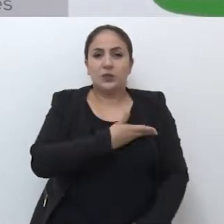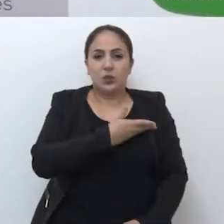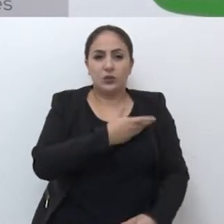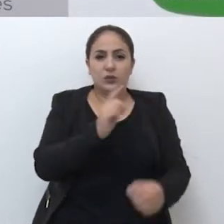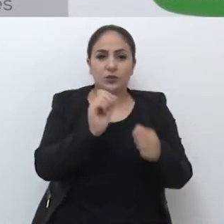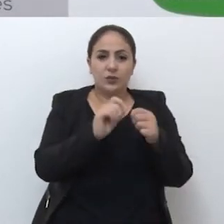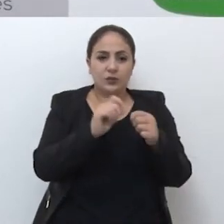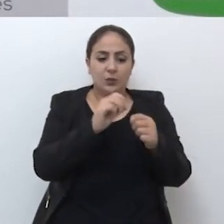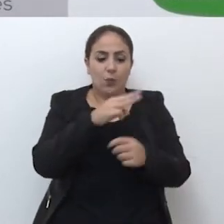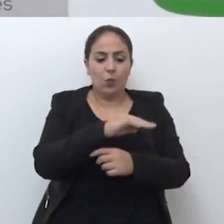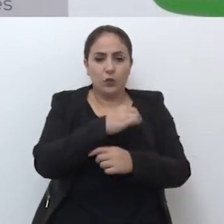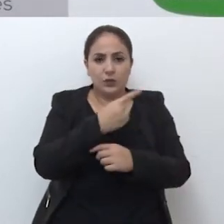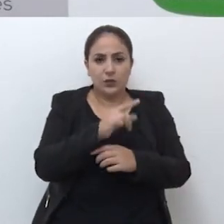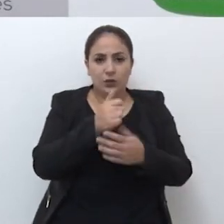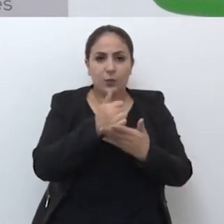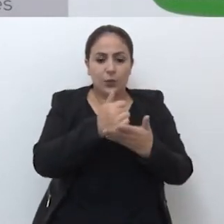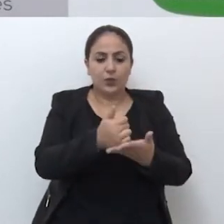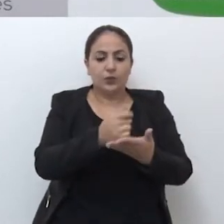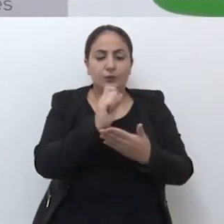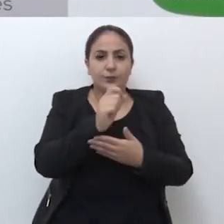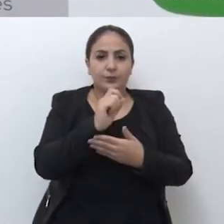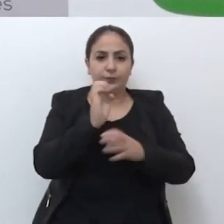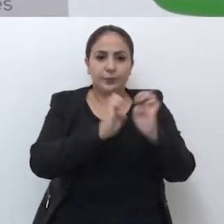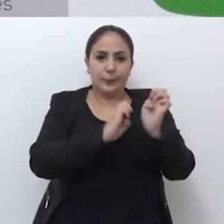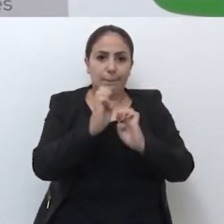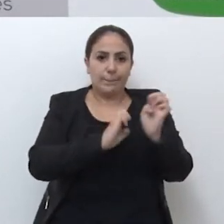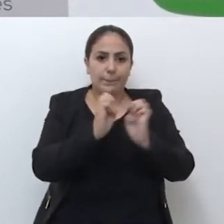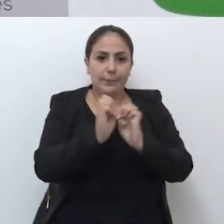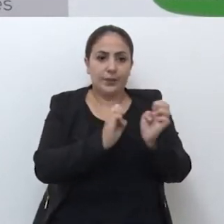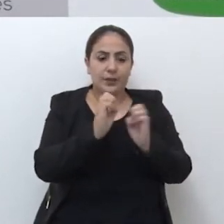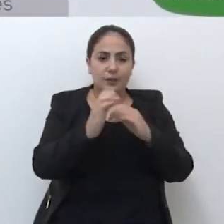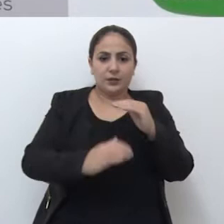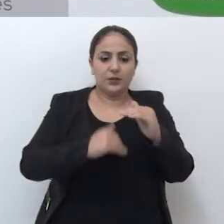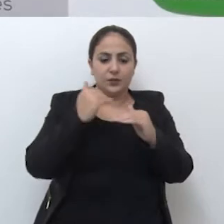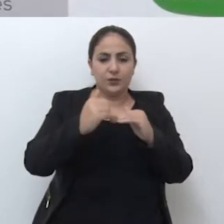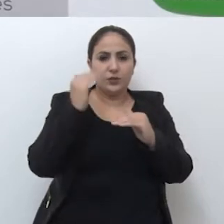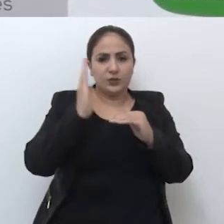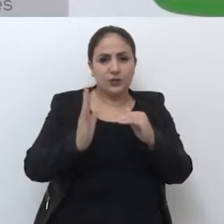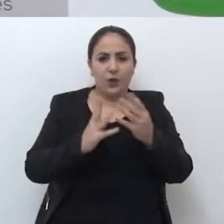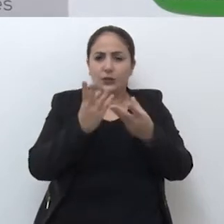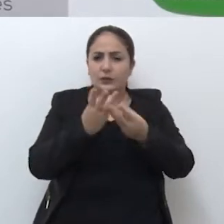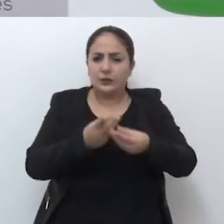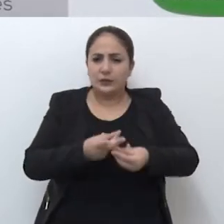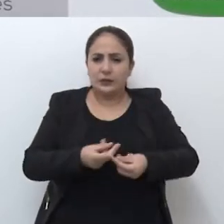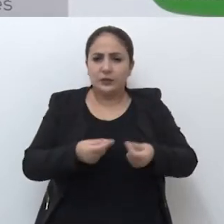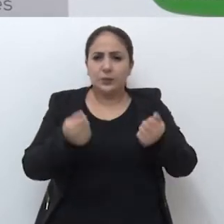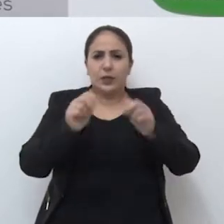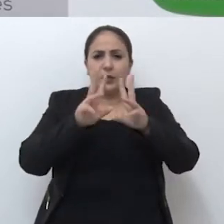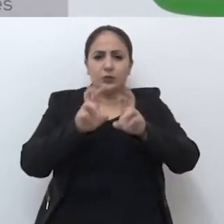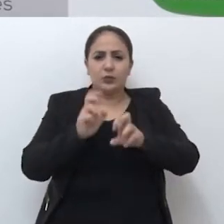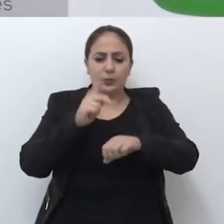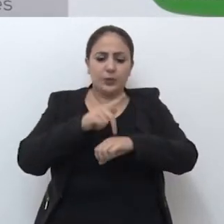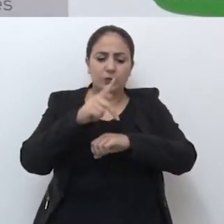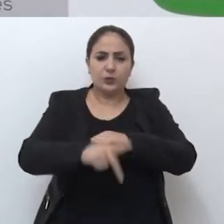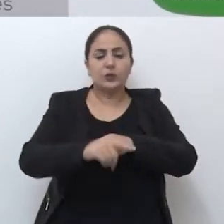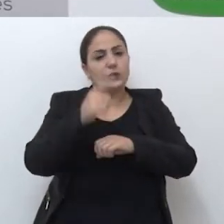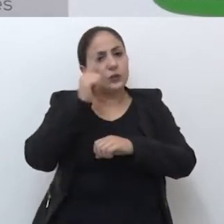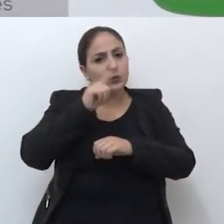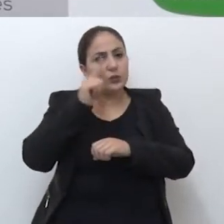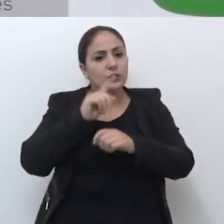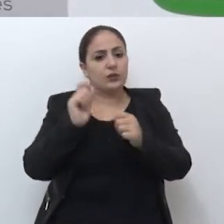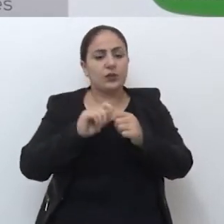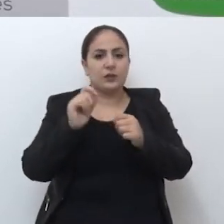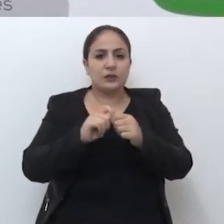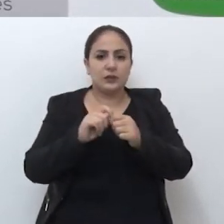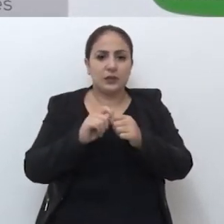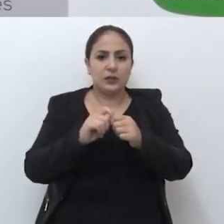gente está fazendo, uma moção de apoio para que a empresa, a nível nacional, se sensibilize com a questão de Passo Fundo e